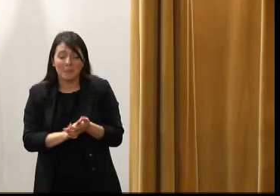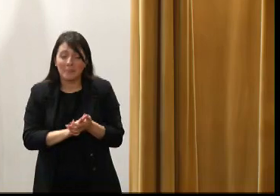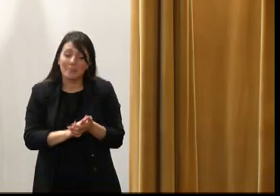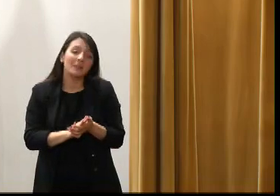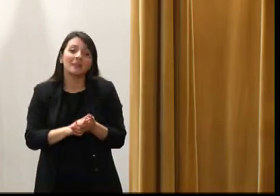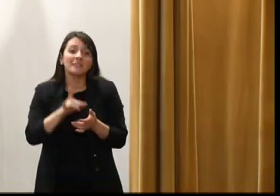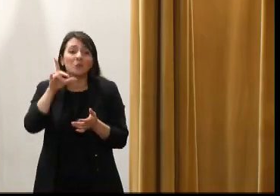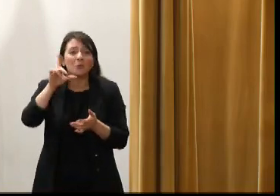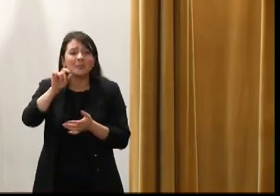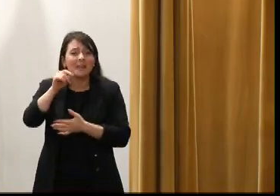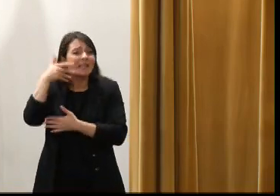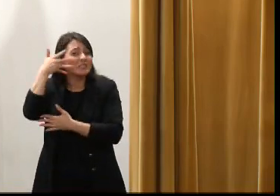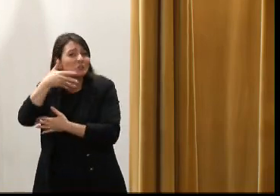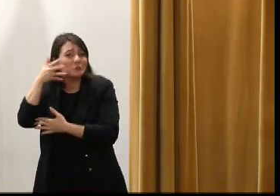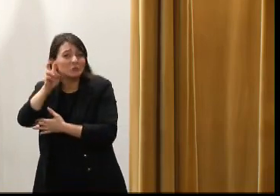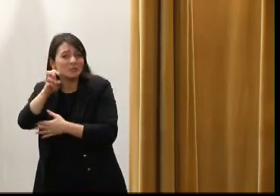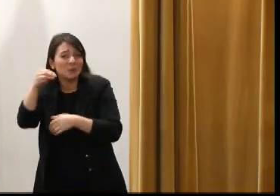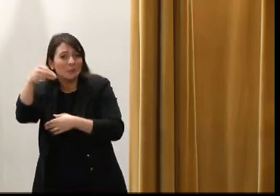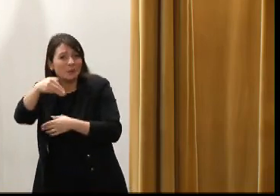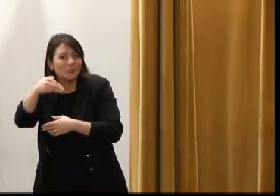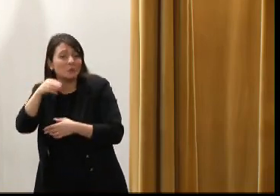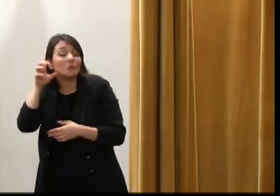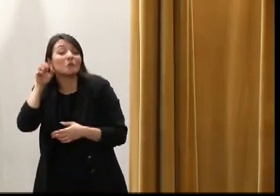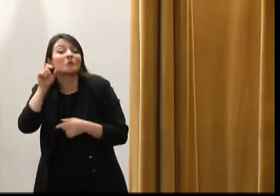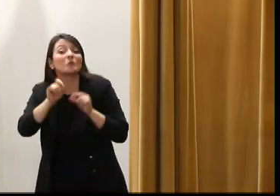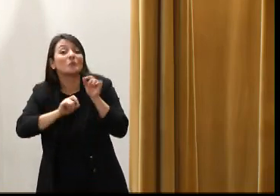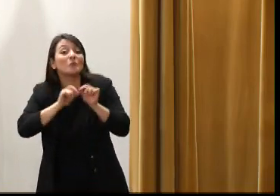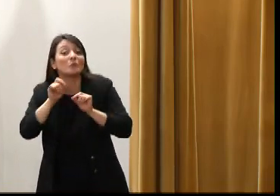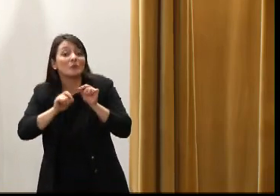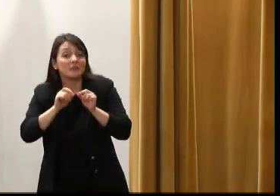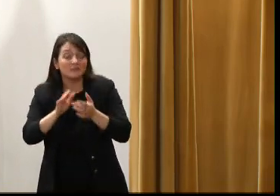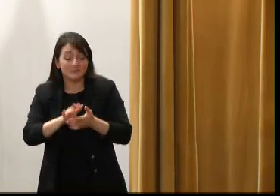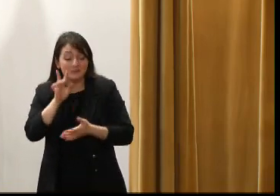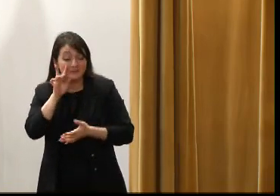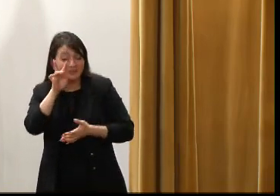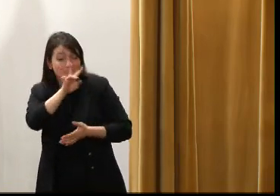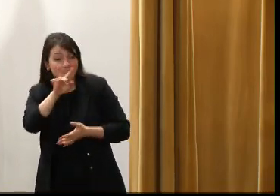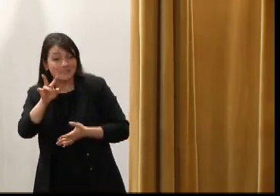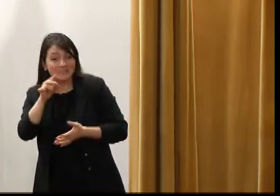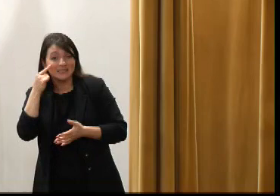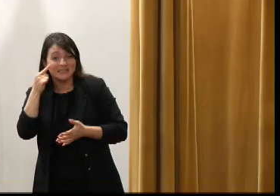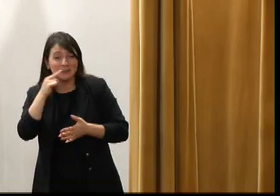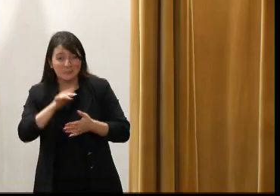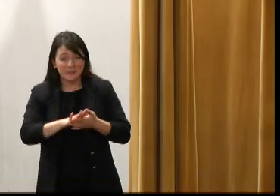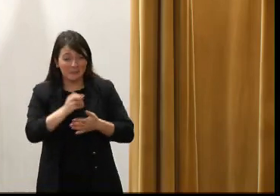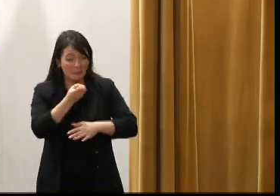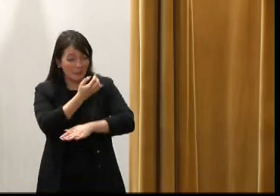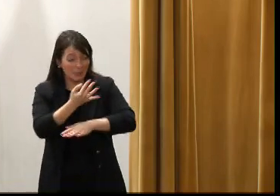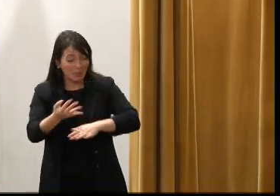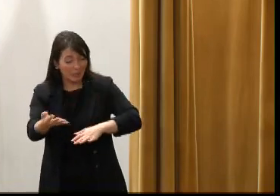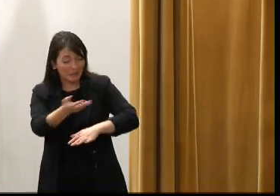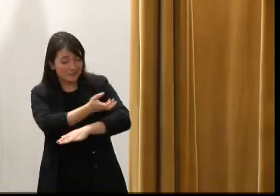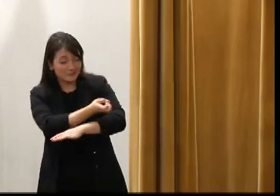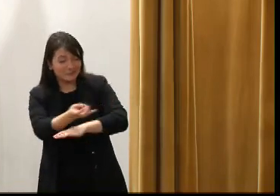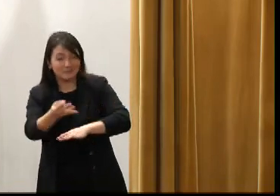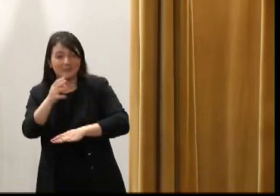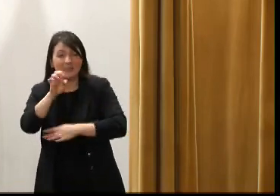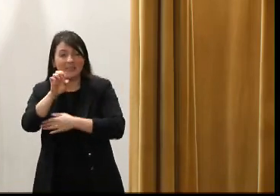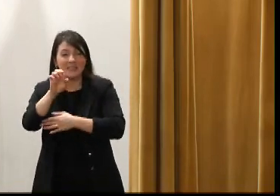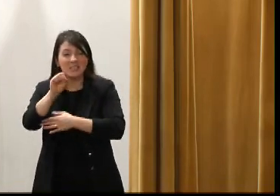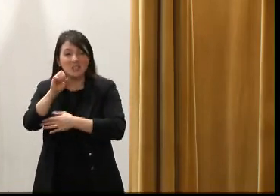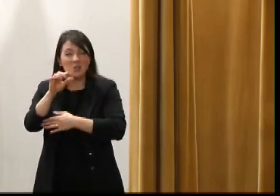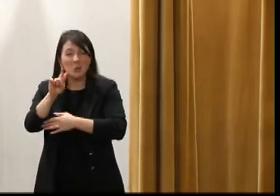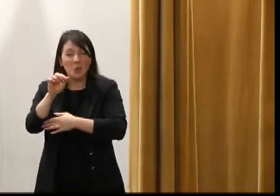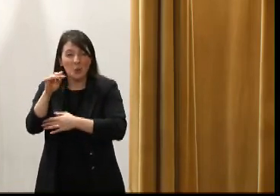10 discursos de 5 minutos? Esgoto a céu aberto, água irregular, falta de